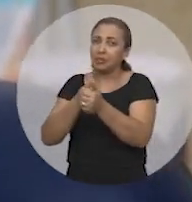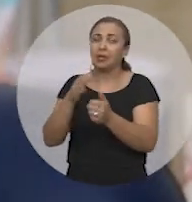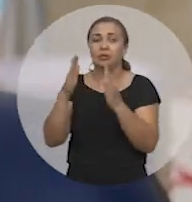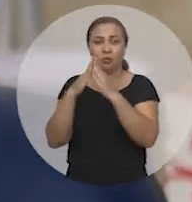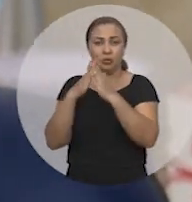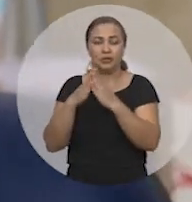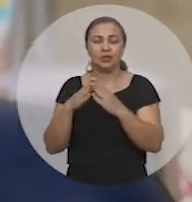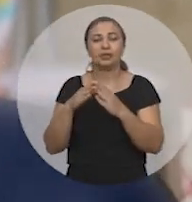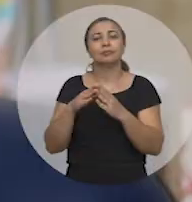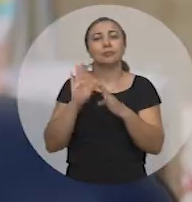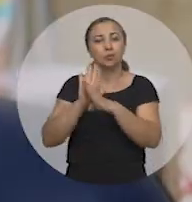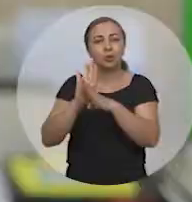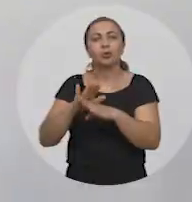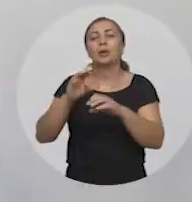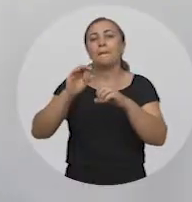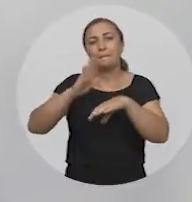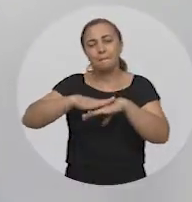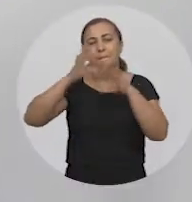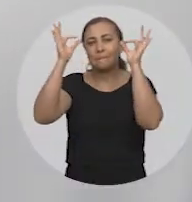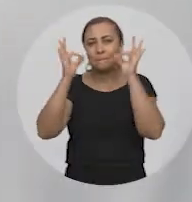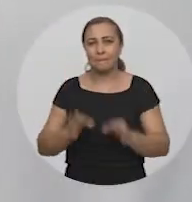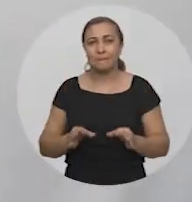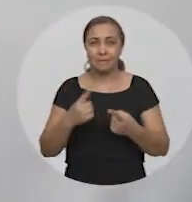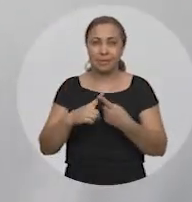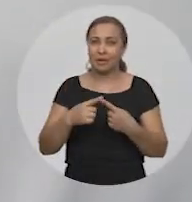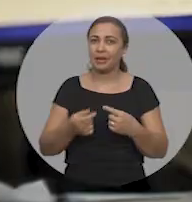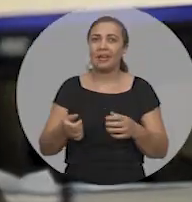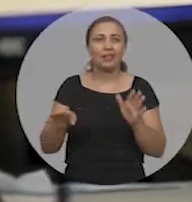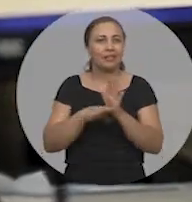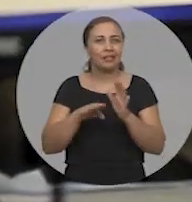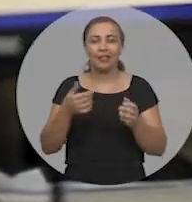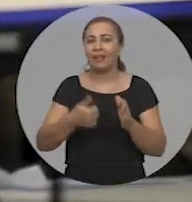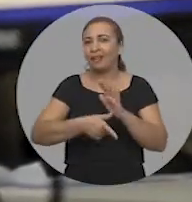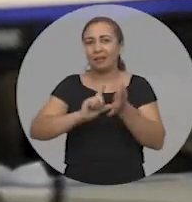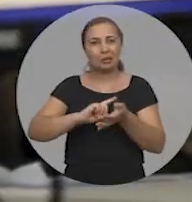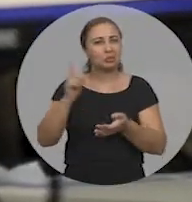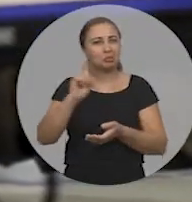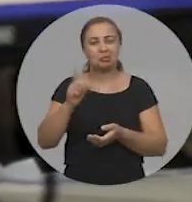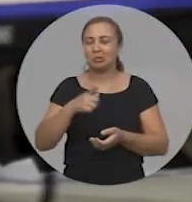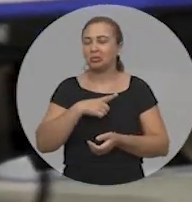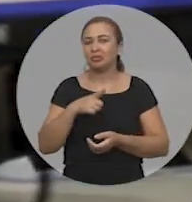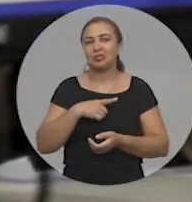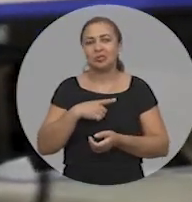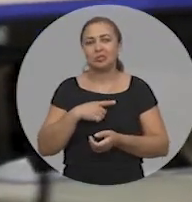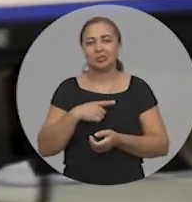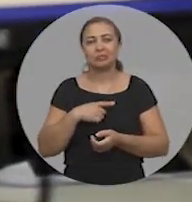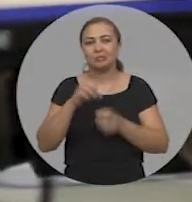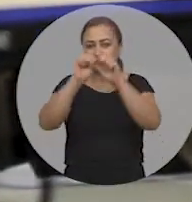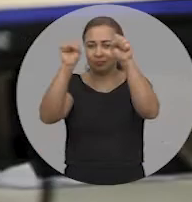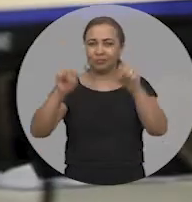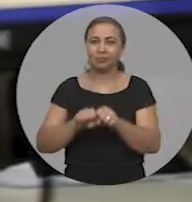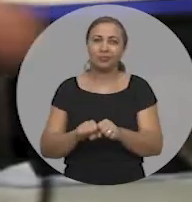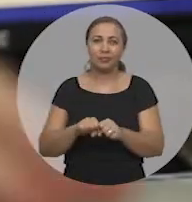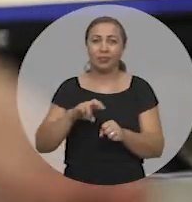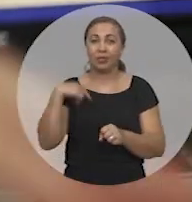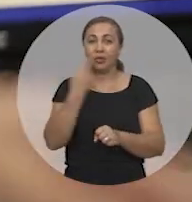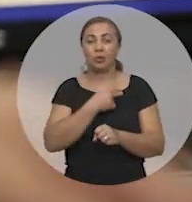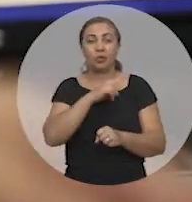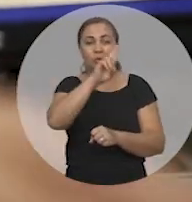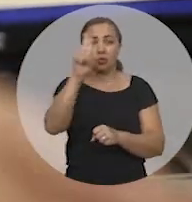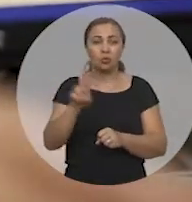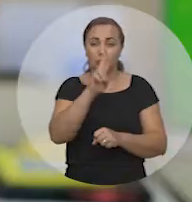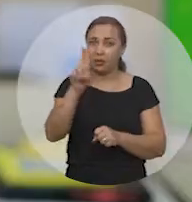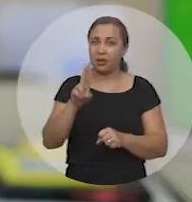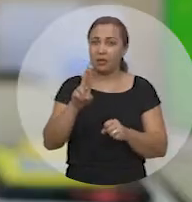de uma assistência mais adequada. Porque, até então, nós não dispunhamos de um sistema de regulação, nós